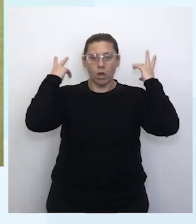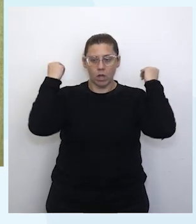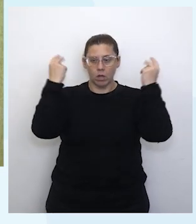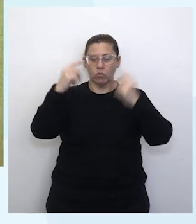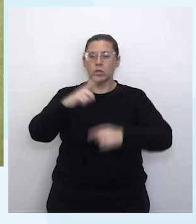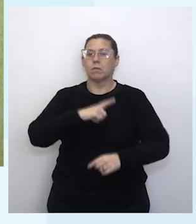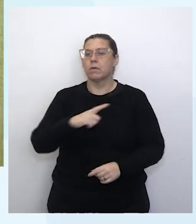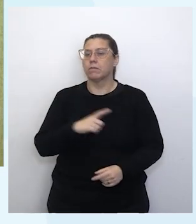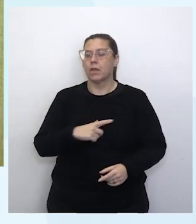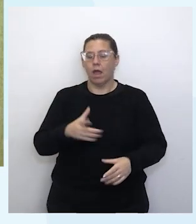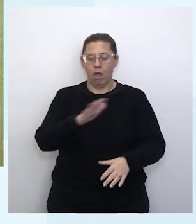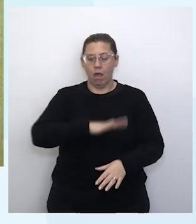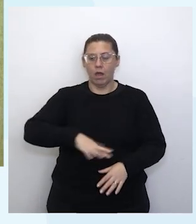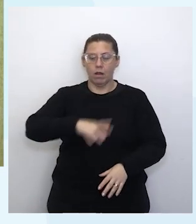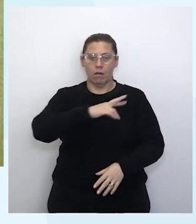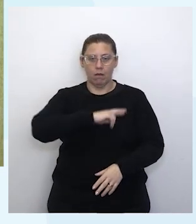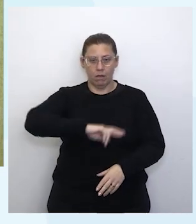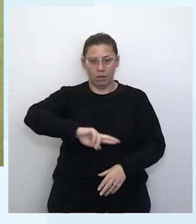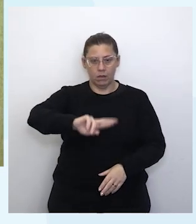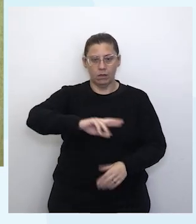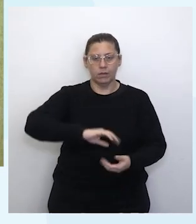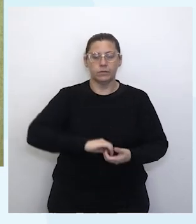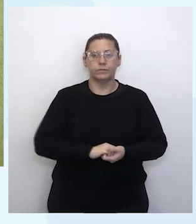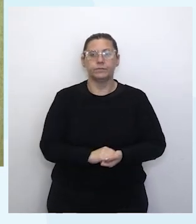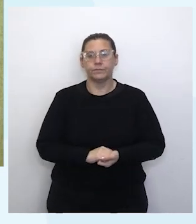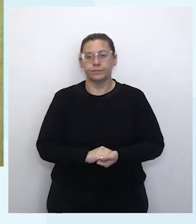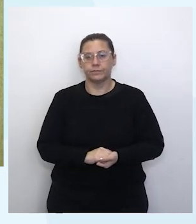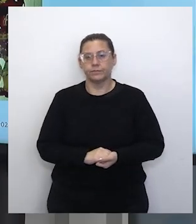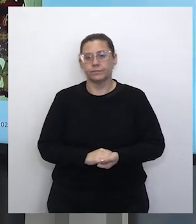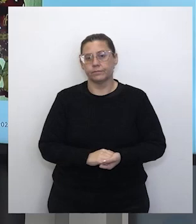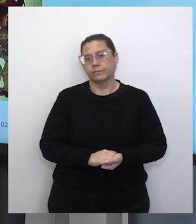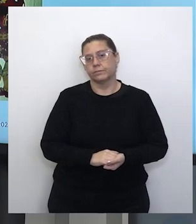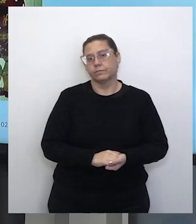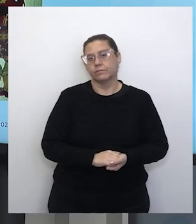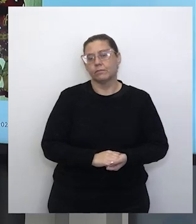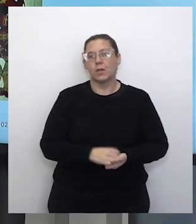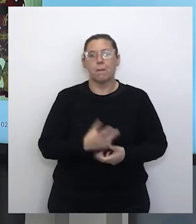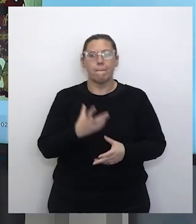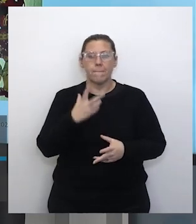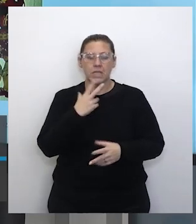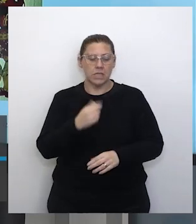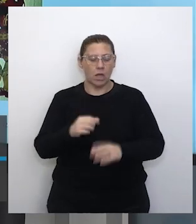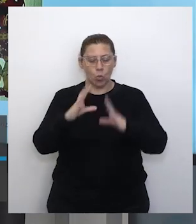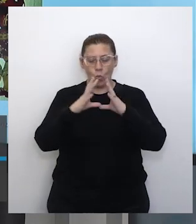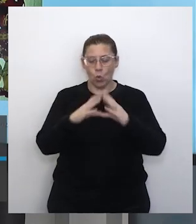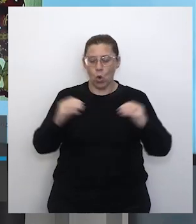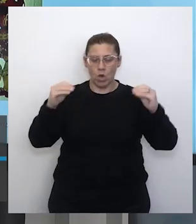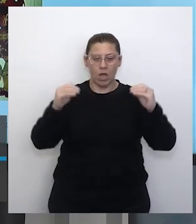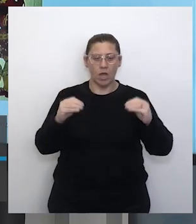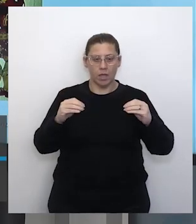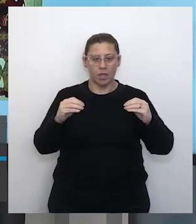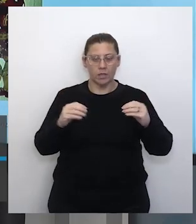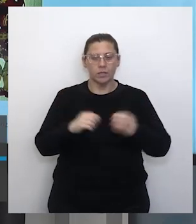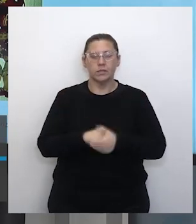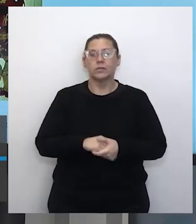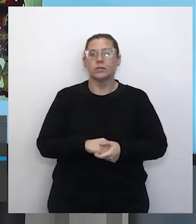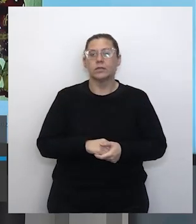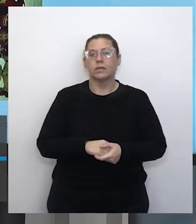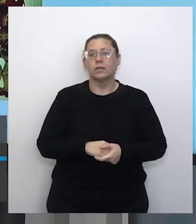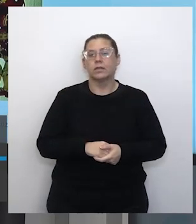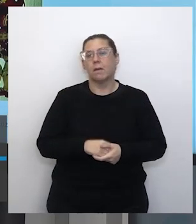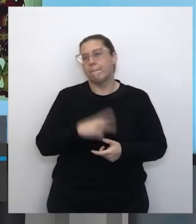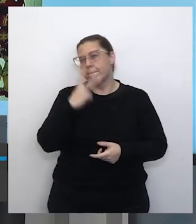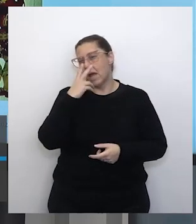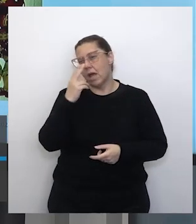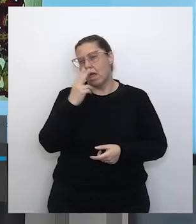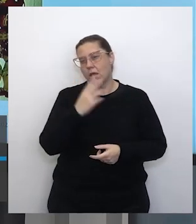também essa função. Essa função meio que como se fosse uma espécie de cura, né? Aí, uma espécie de